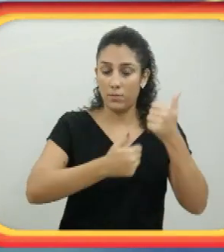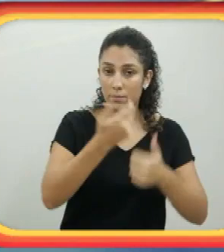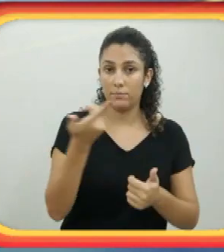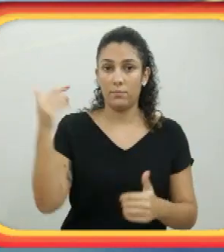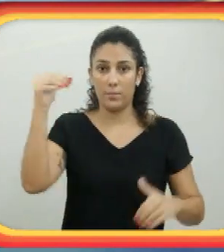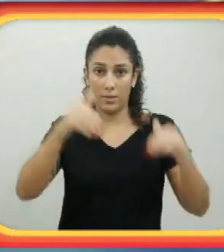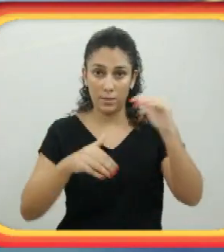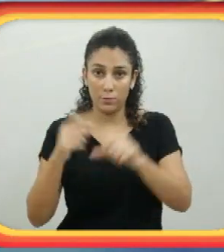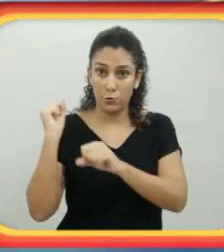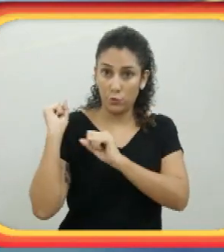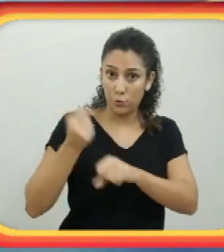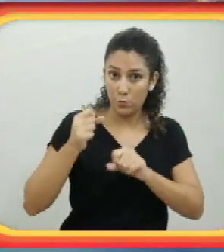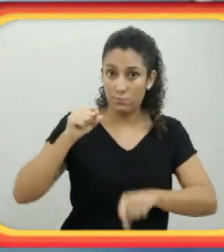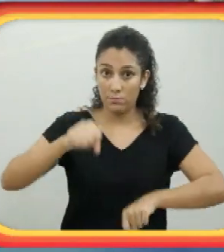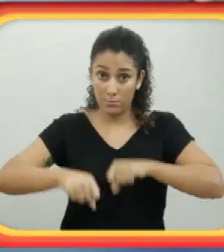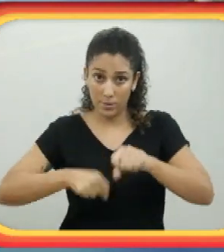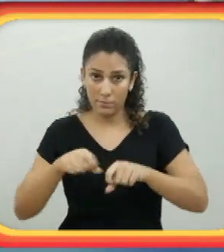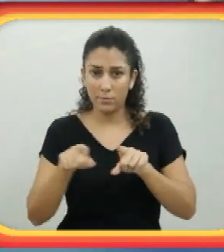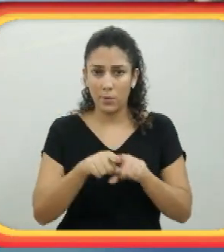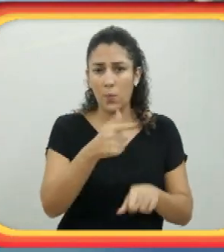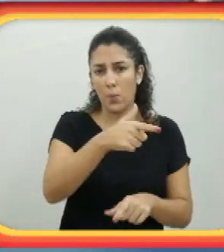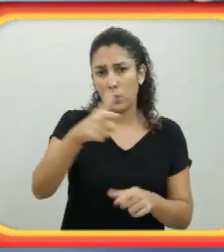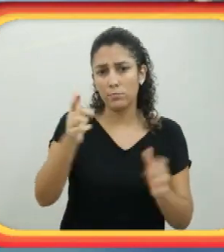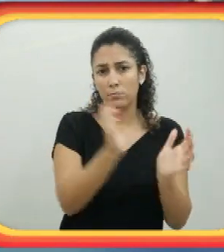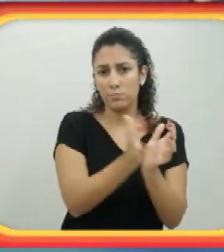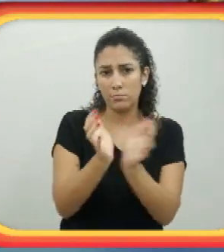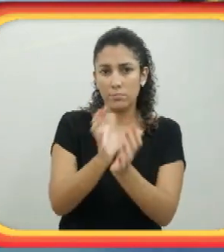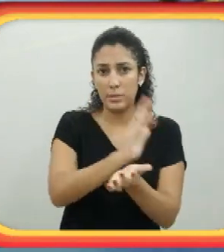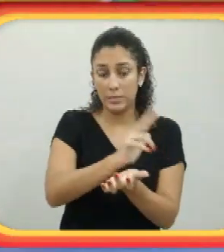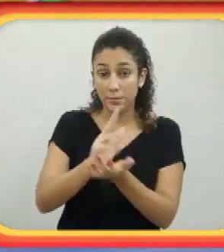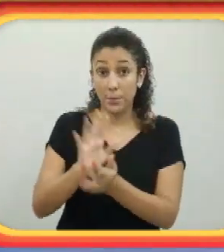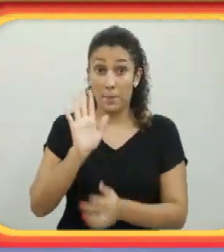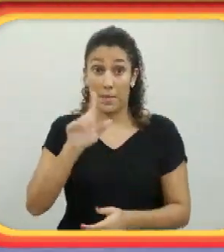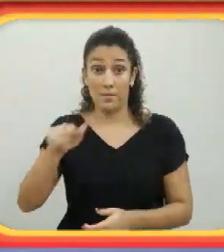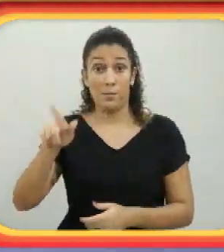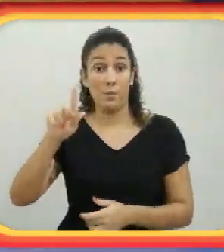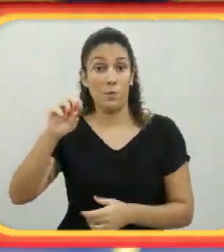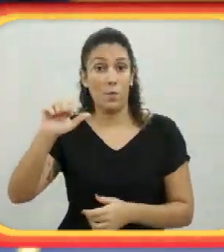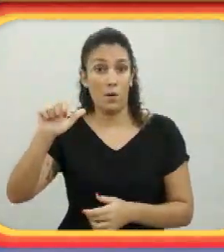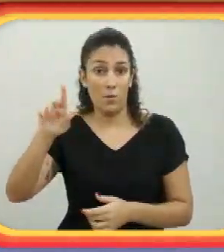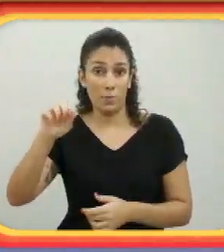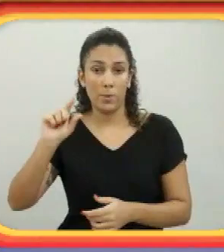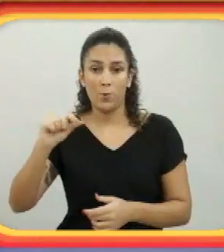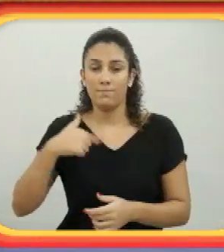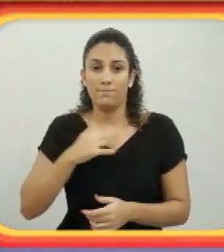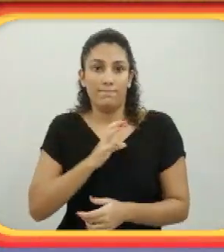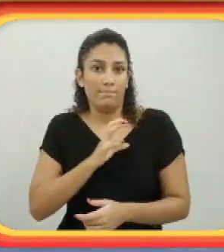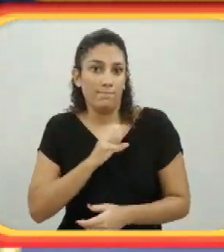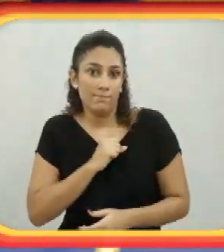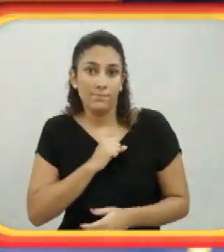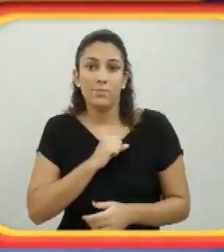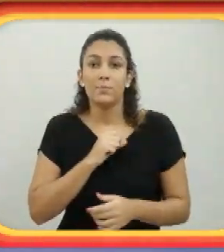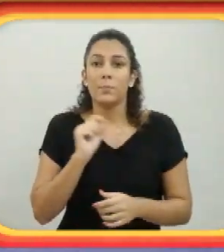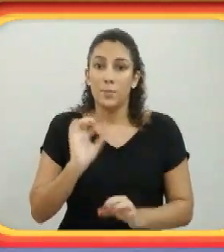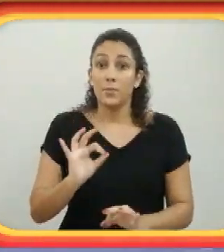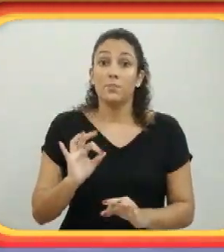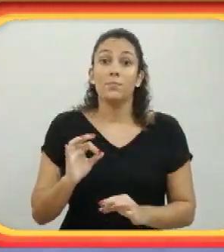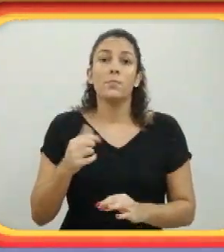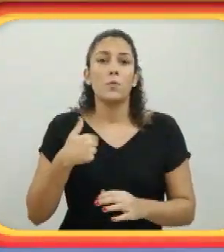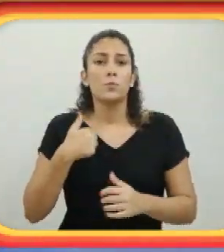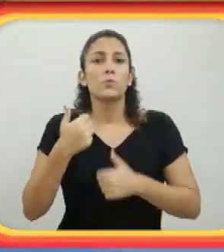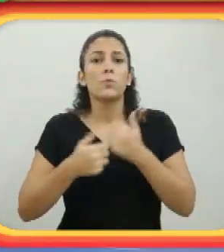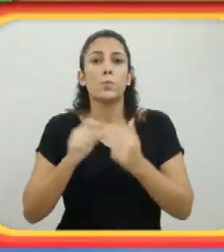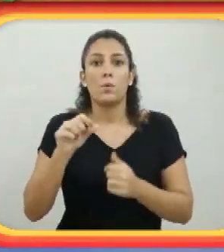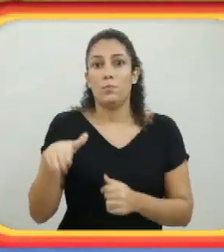no goalball mesmo, atletismo, natação, judô, ciclismo, outras modalidades, mas o goalball foi a minha paixão